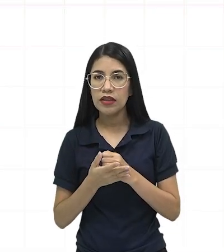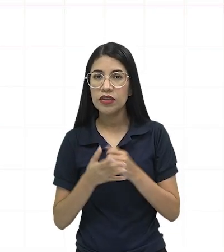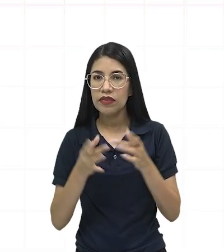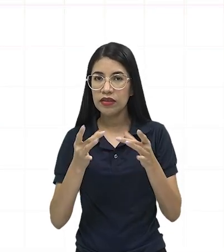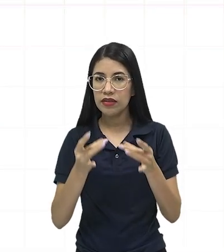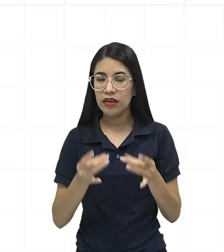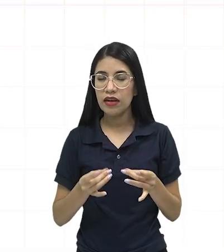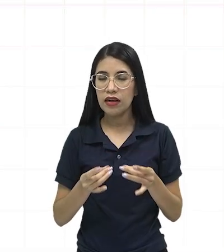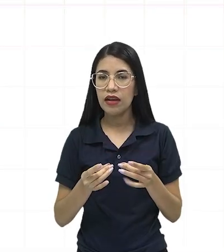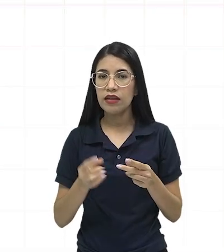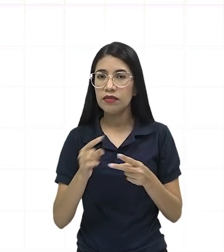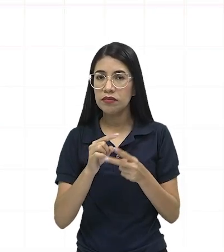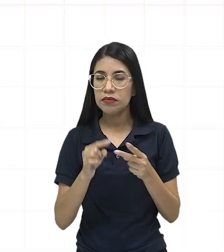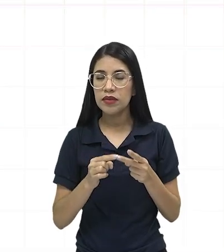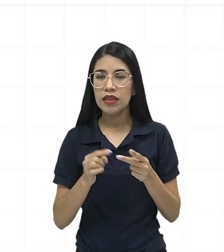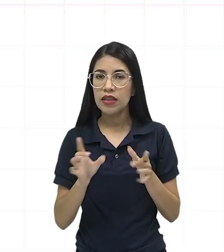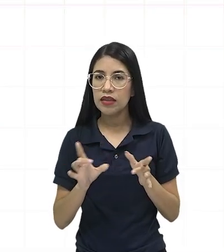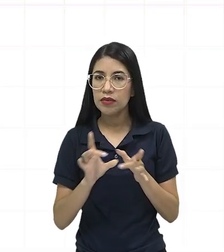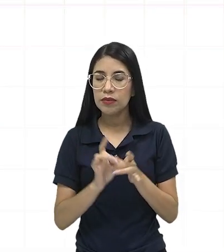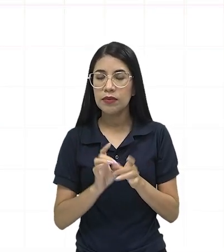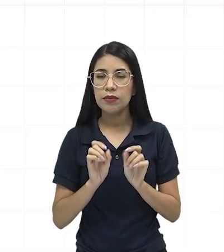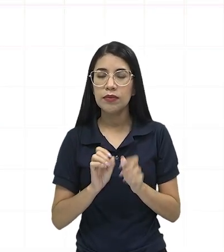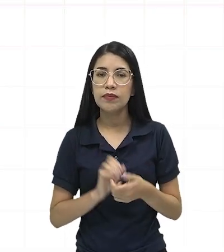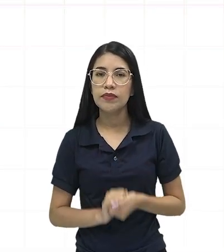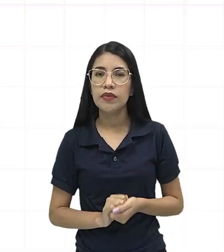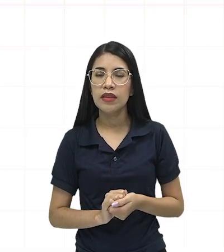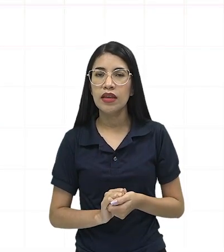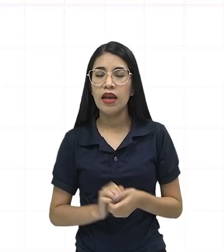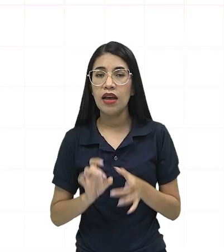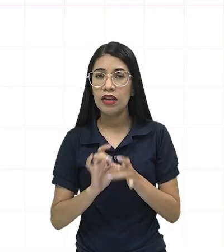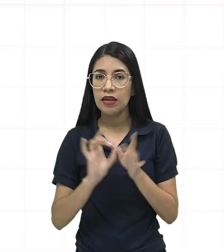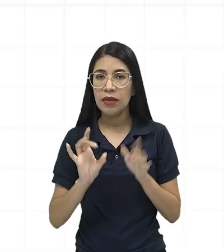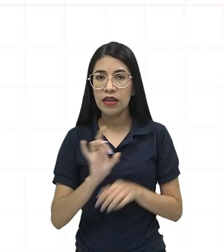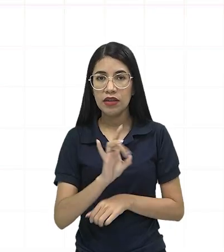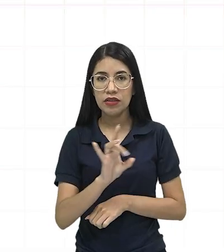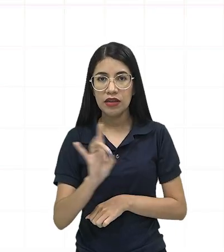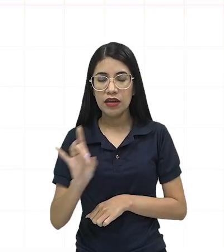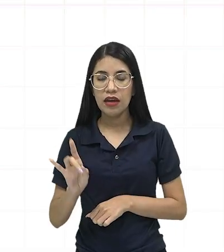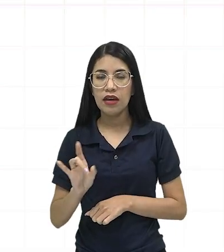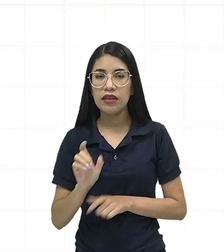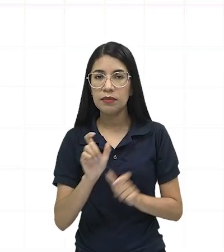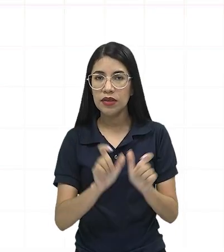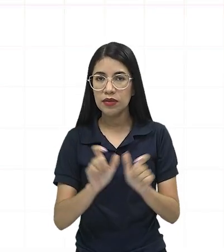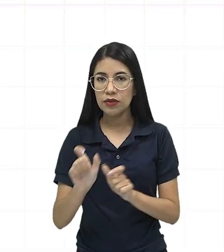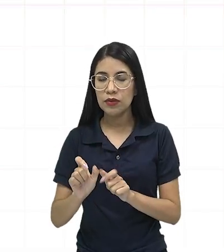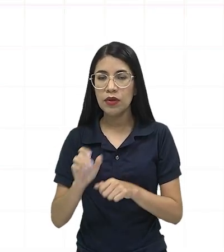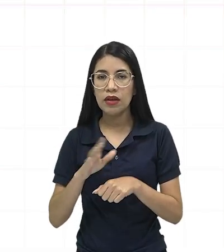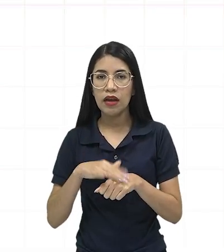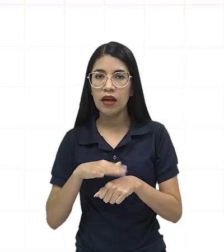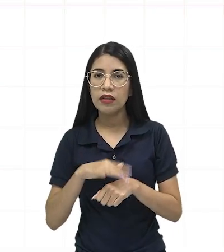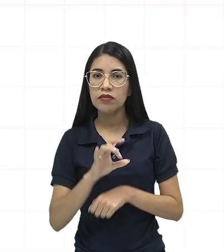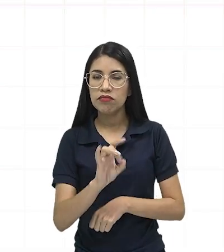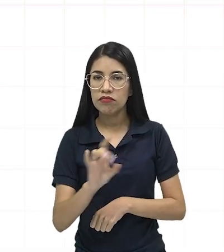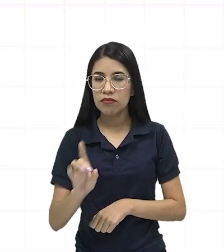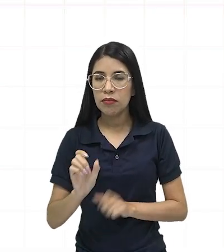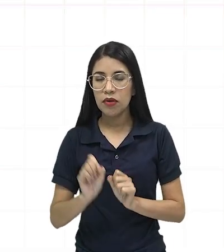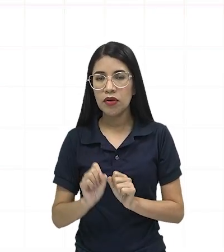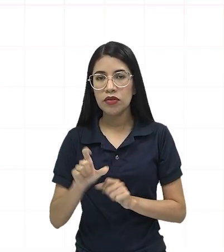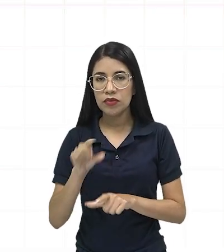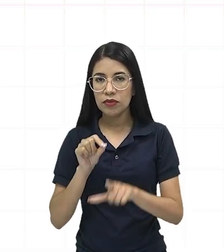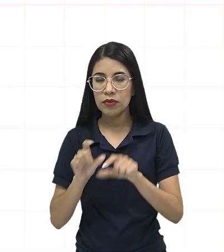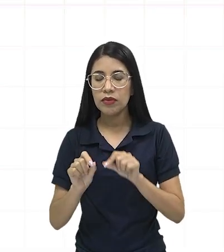ver que eles compartilham. A ênfase na liberdade individual, ou seja, o respeito à escolha de cada cidadão.